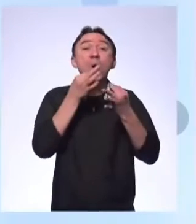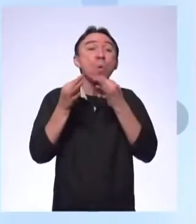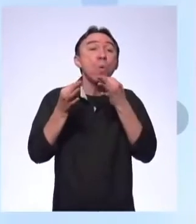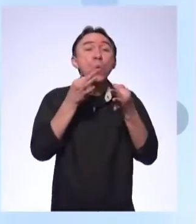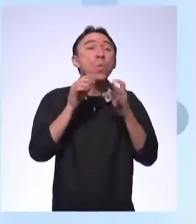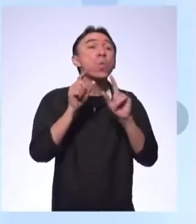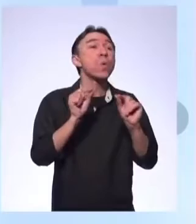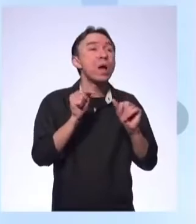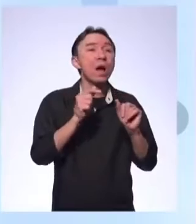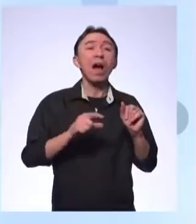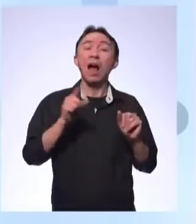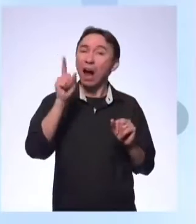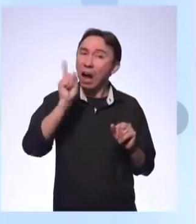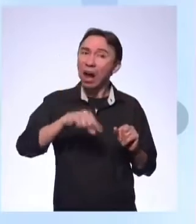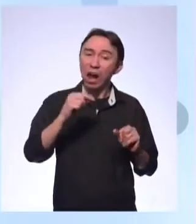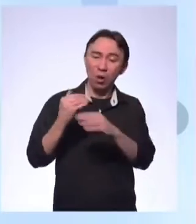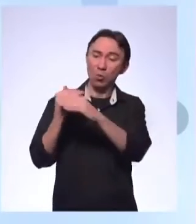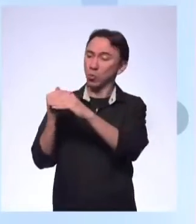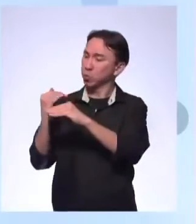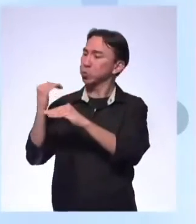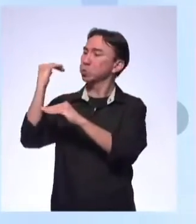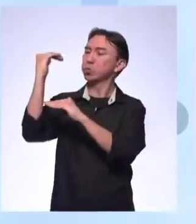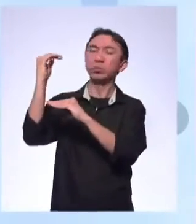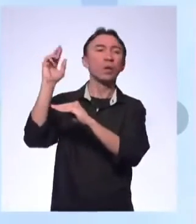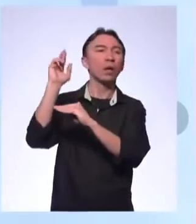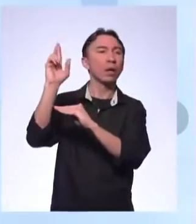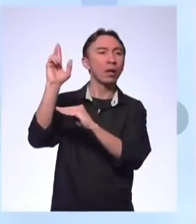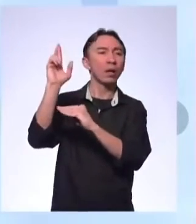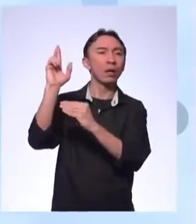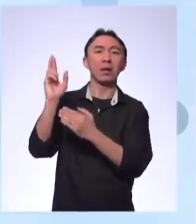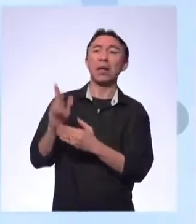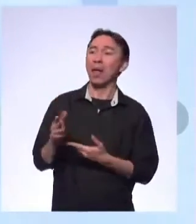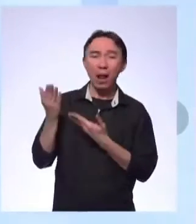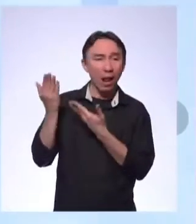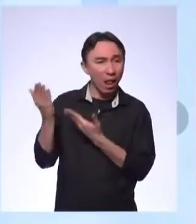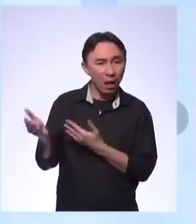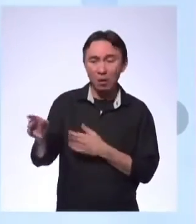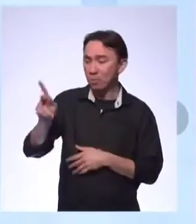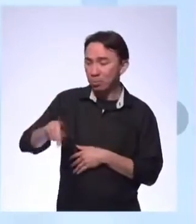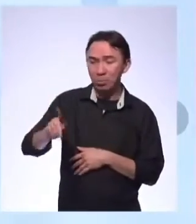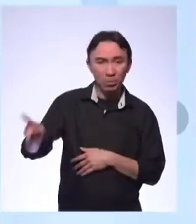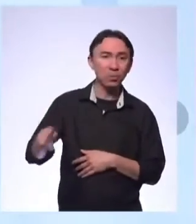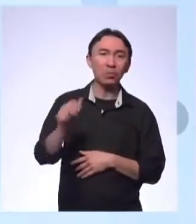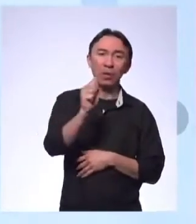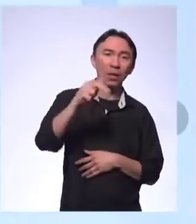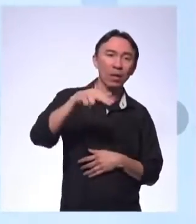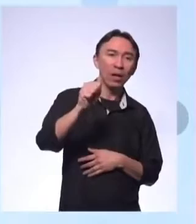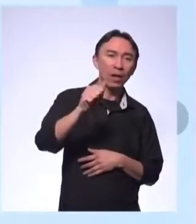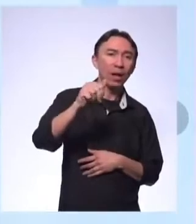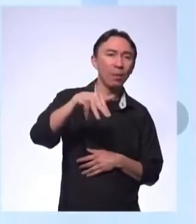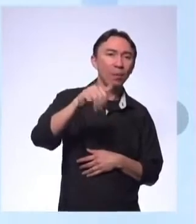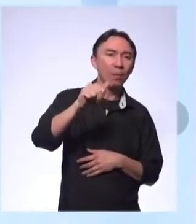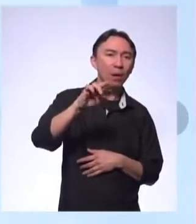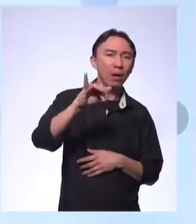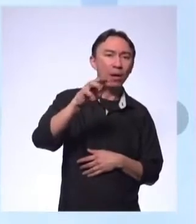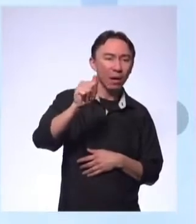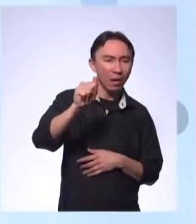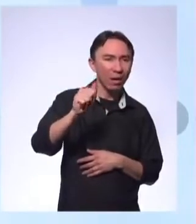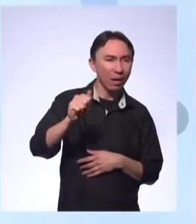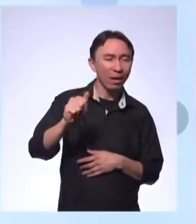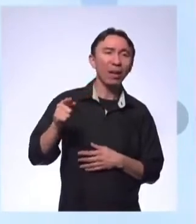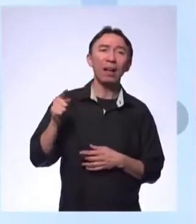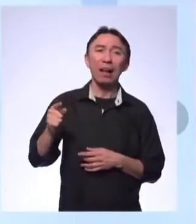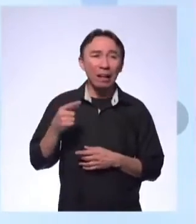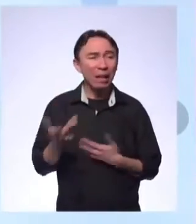vou usar a palavra da professora Ana Maria Professora porque você foi lá e me deu isso